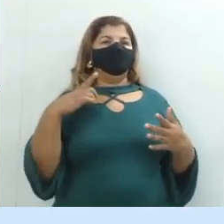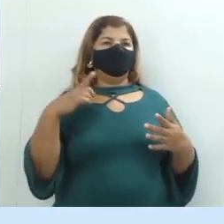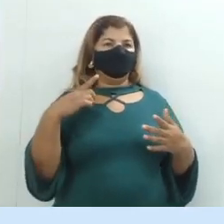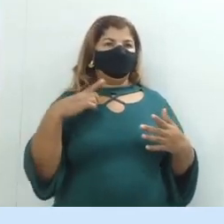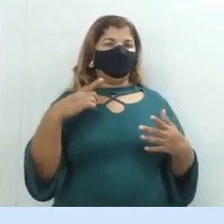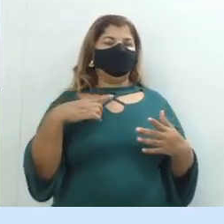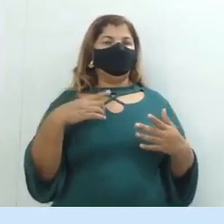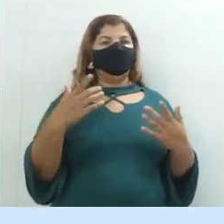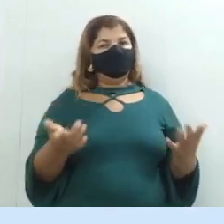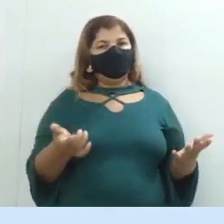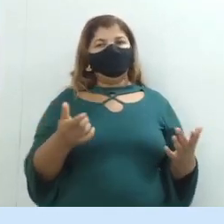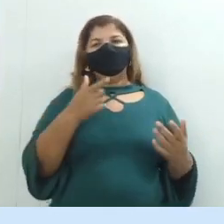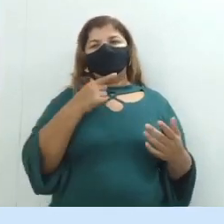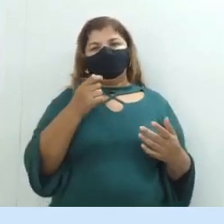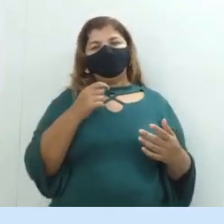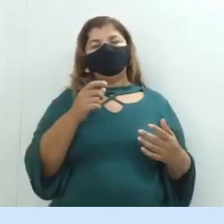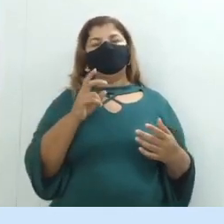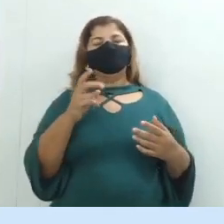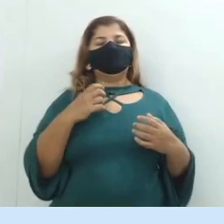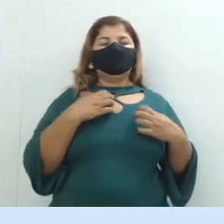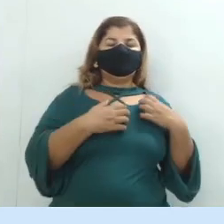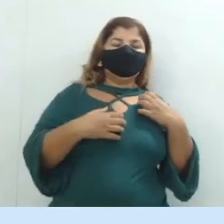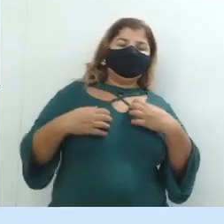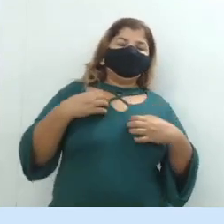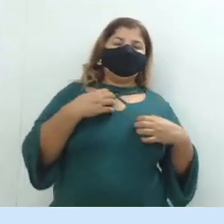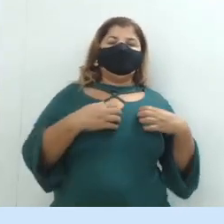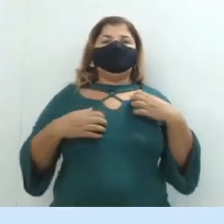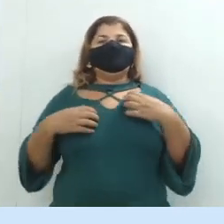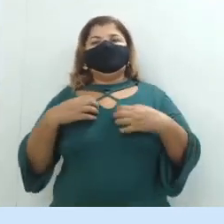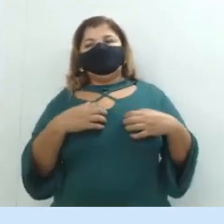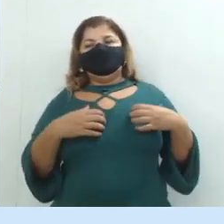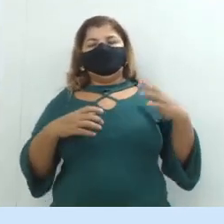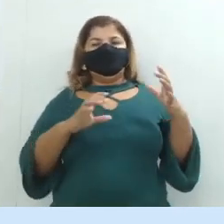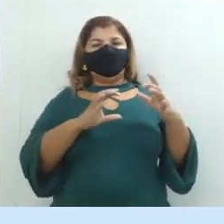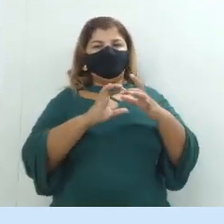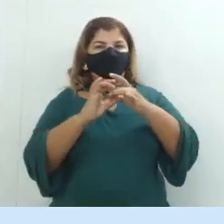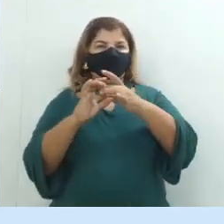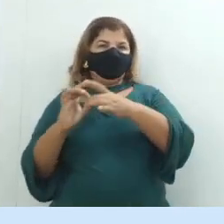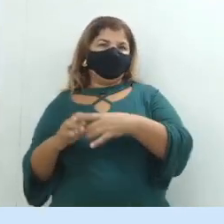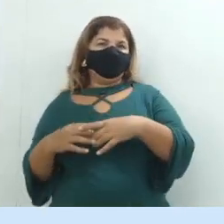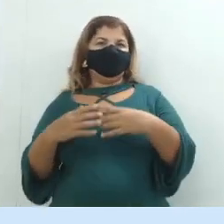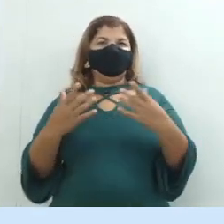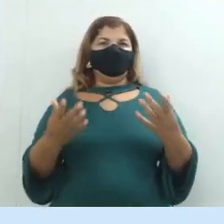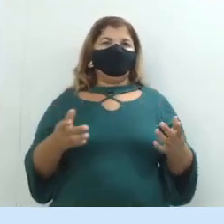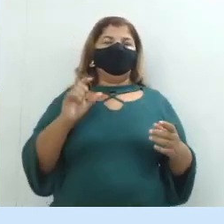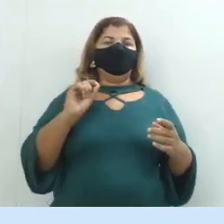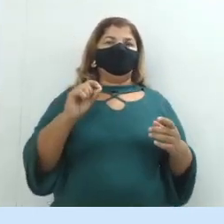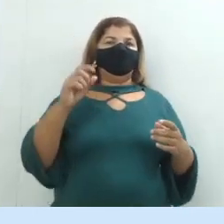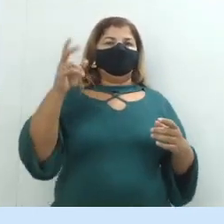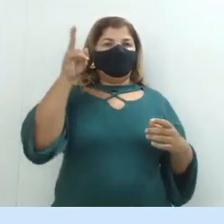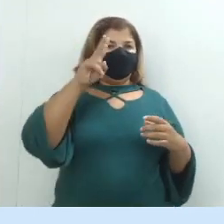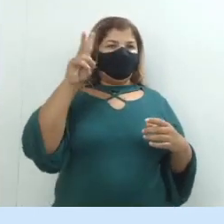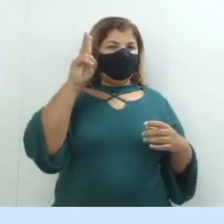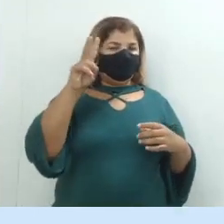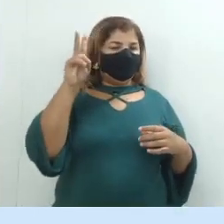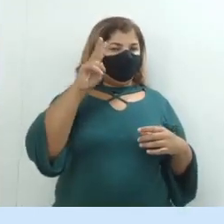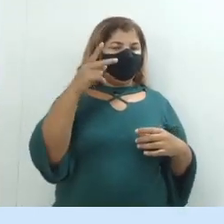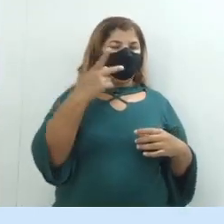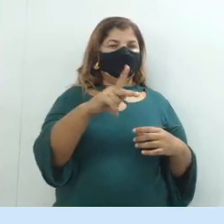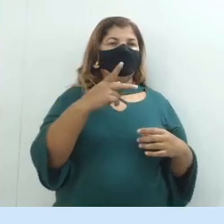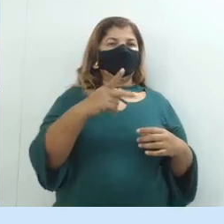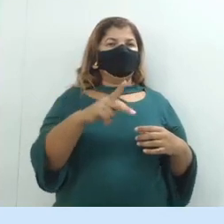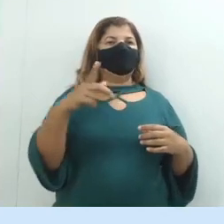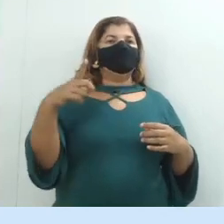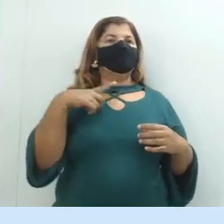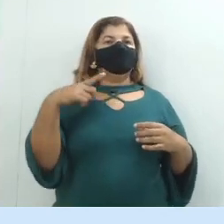esse camarada que está se angustiando, né, com todo esse contexto, né? Lembrando da história dele rapidamente, né? Ele